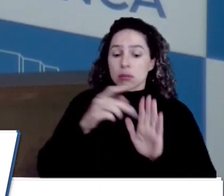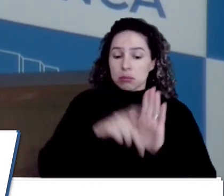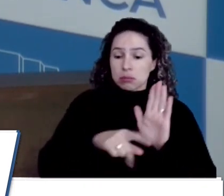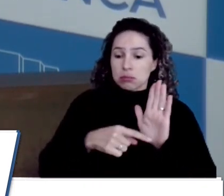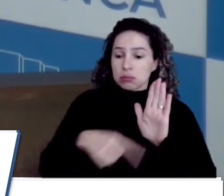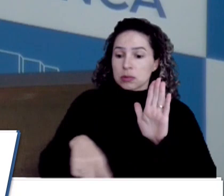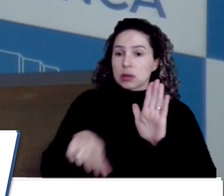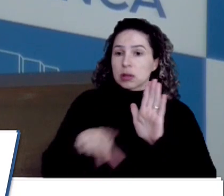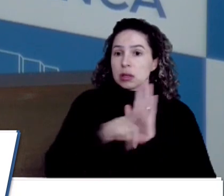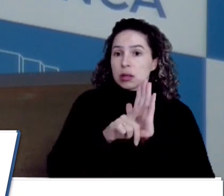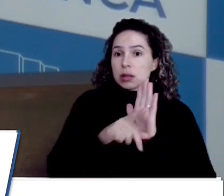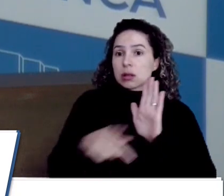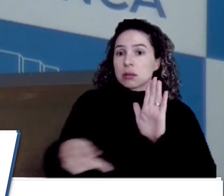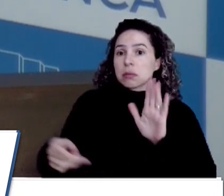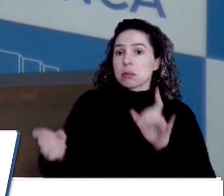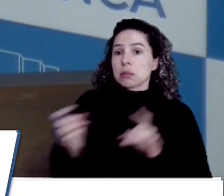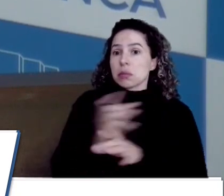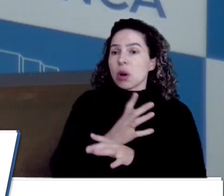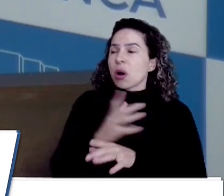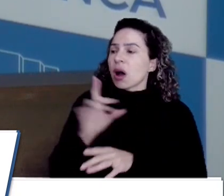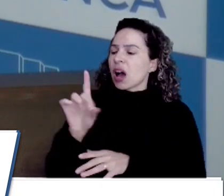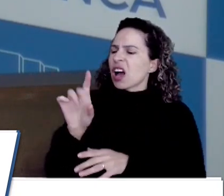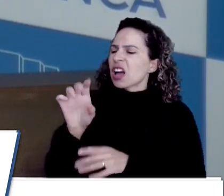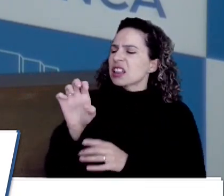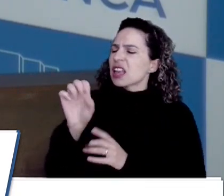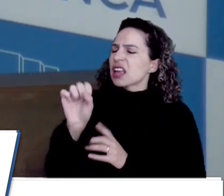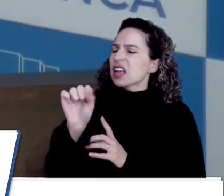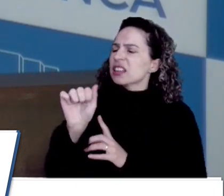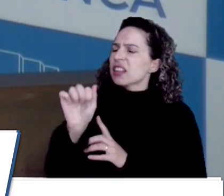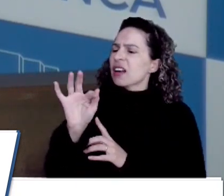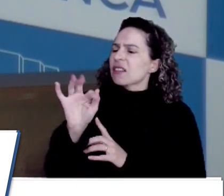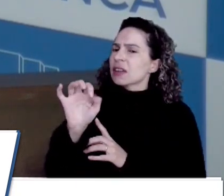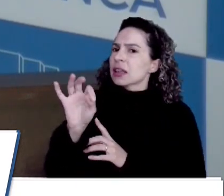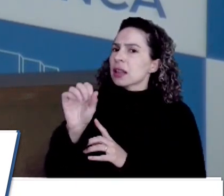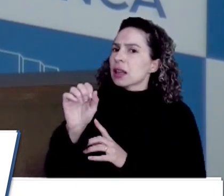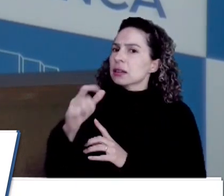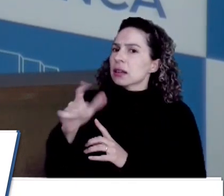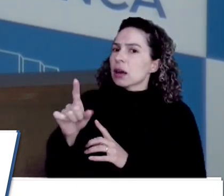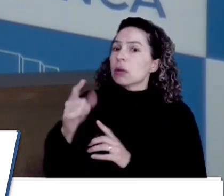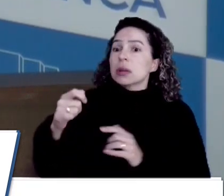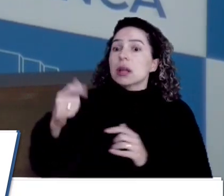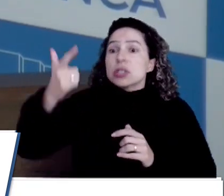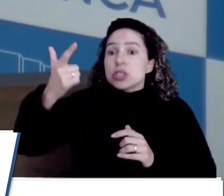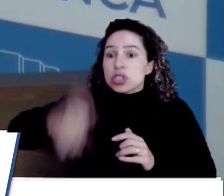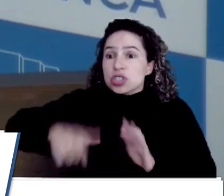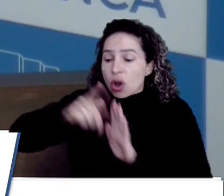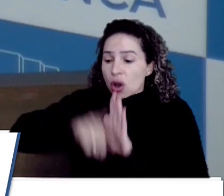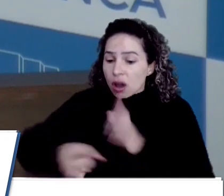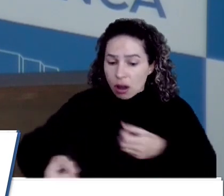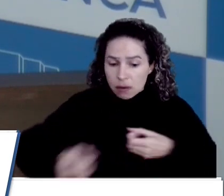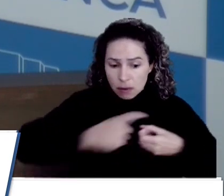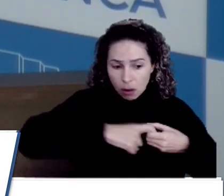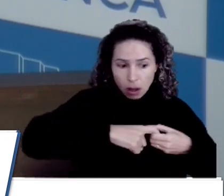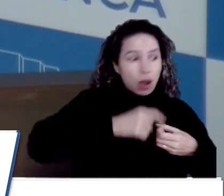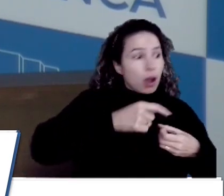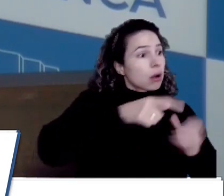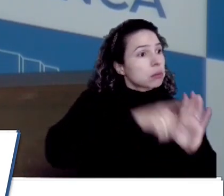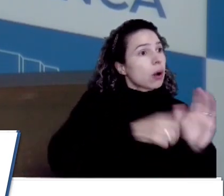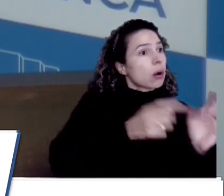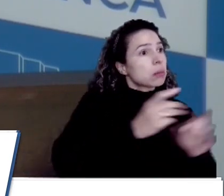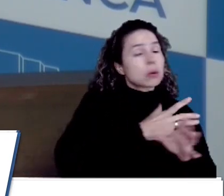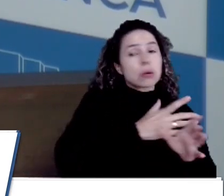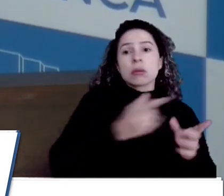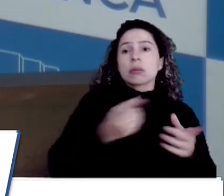essa desafetação, precisa de mandar o projeto para a Câmara Municipal. Se o projeto está pronto, por que não manda o